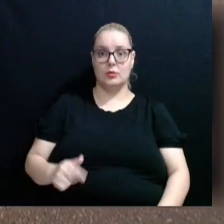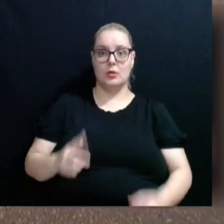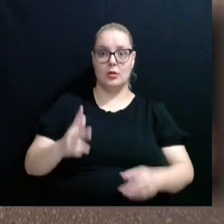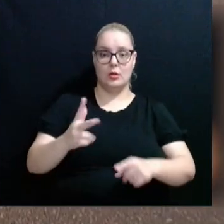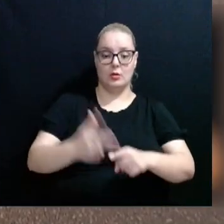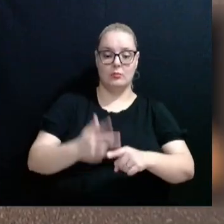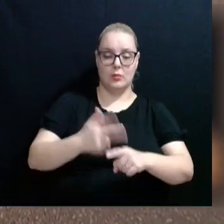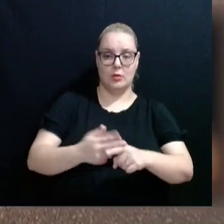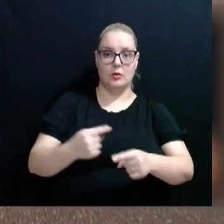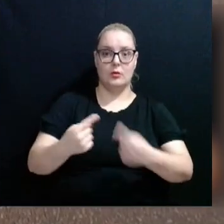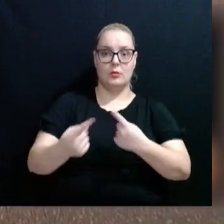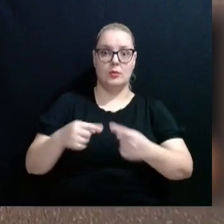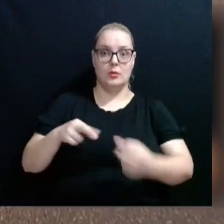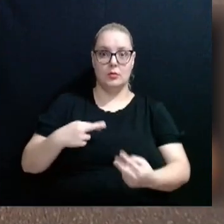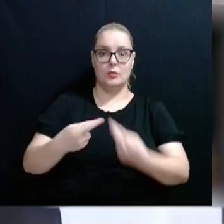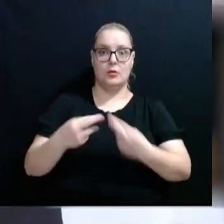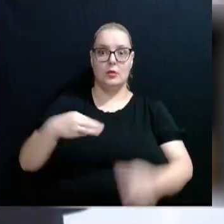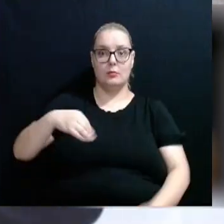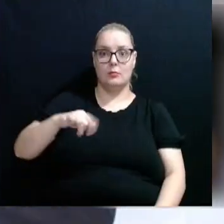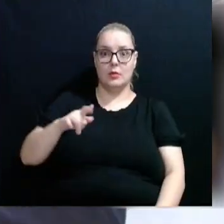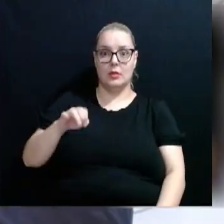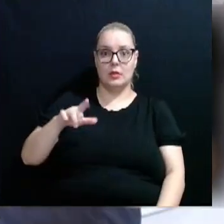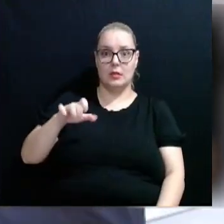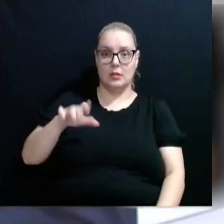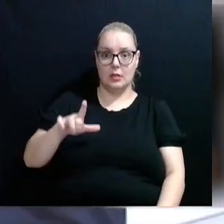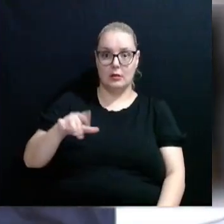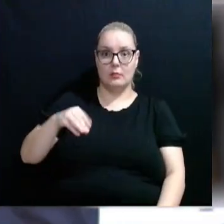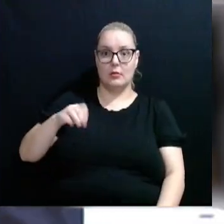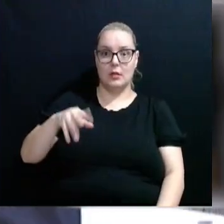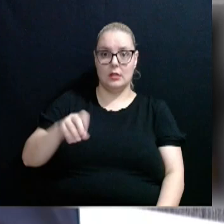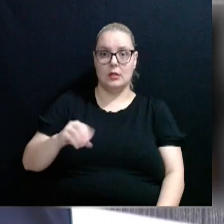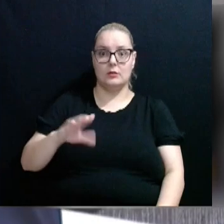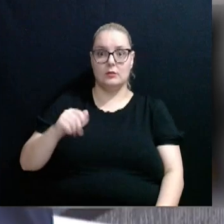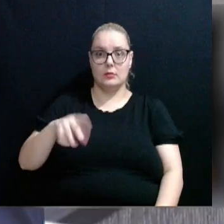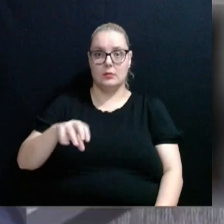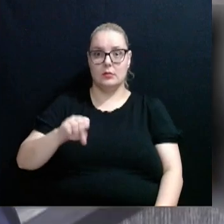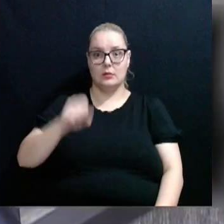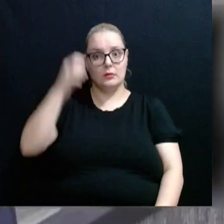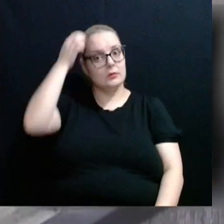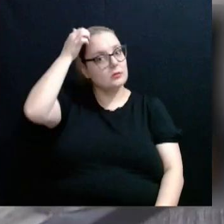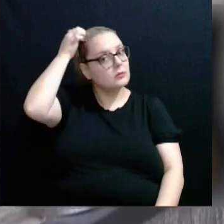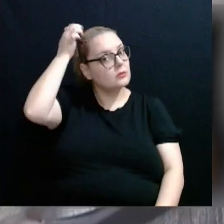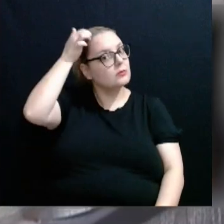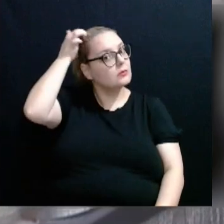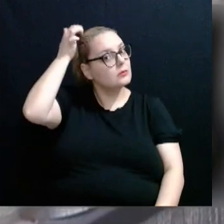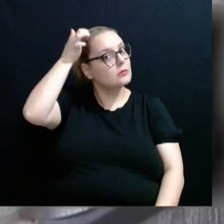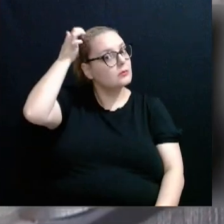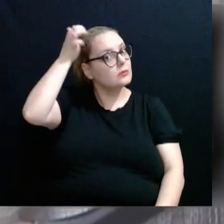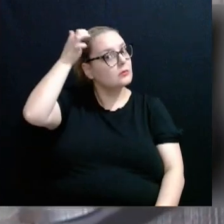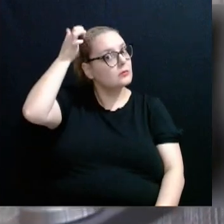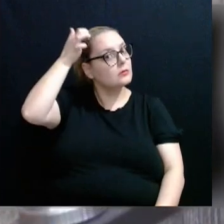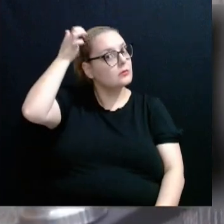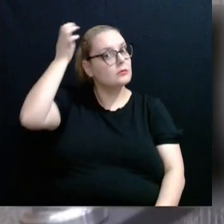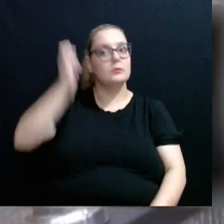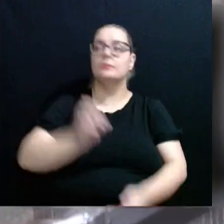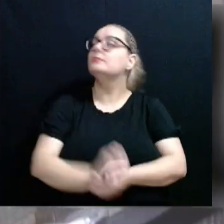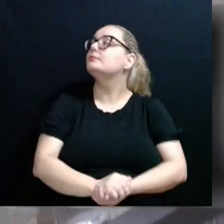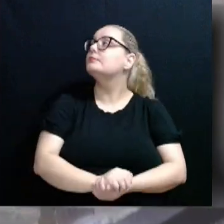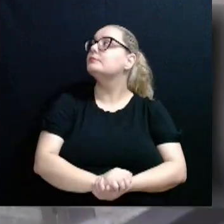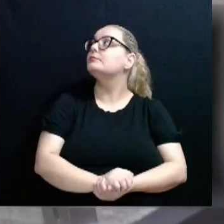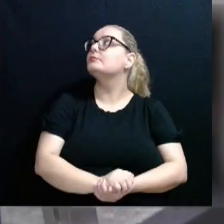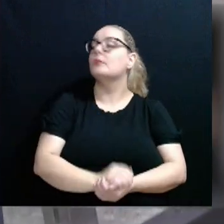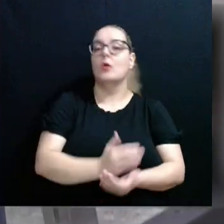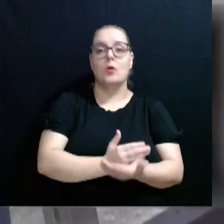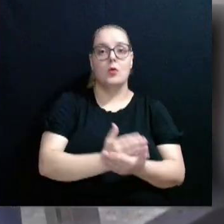rodovia Engenheiro Miguel Melhado Campos. O preâmbulo da proposta é bastante extenso, porque são vários pontos.